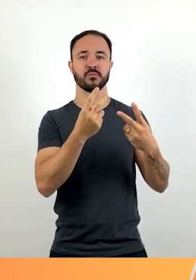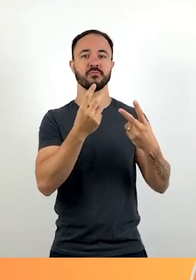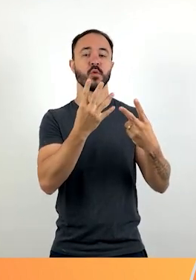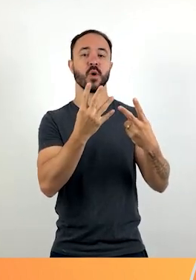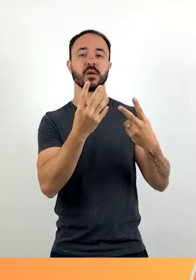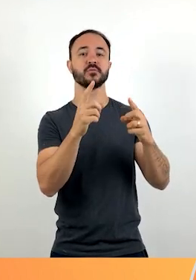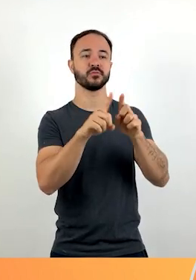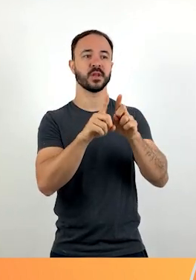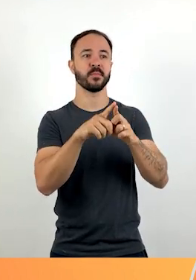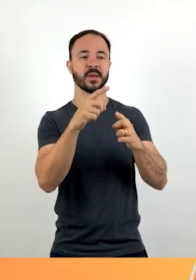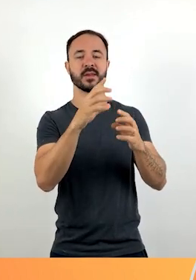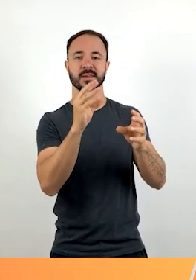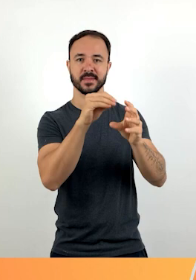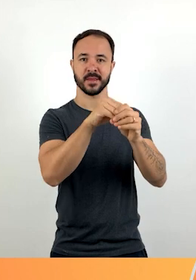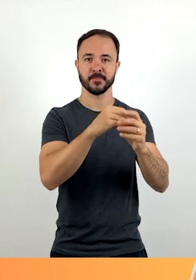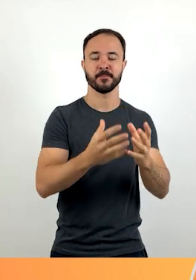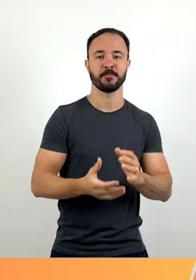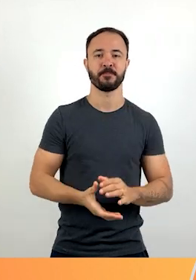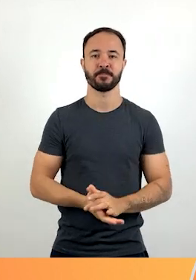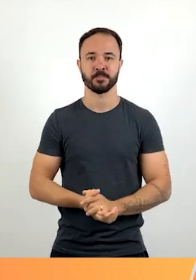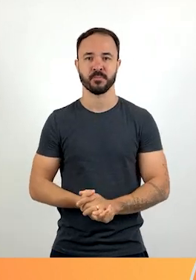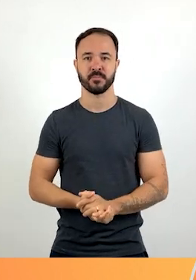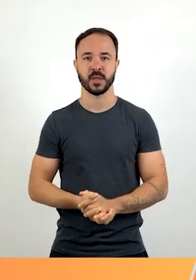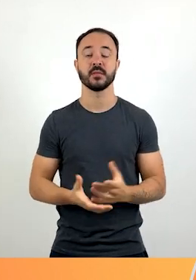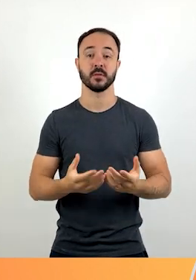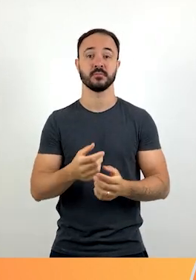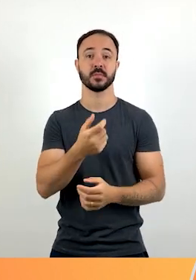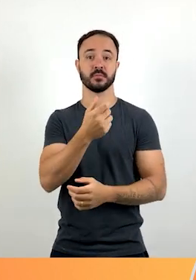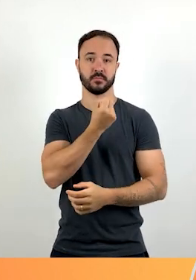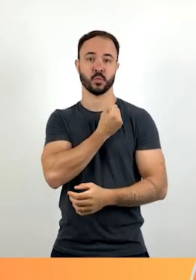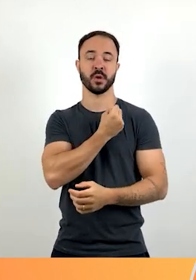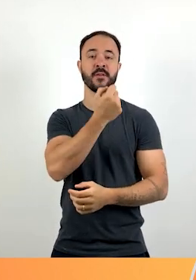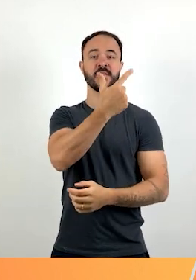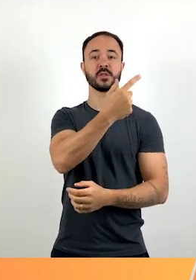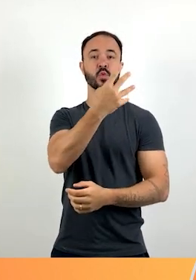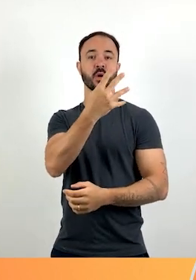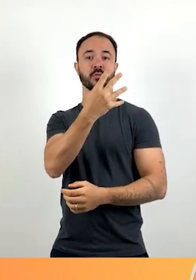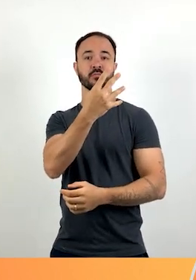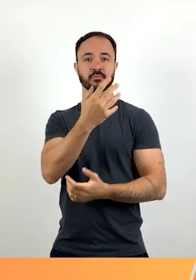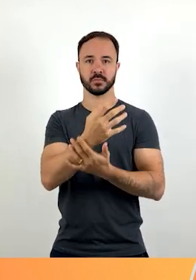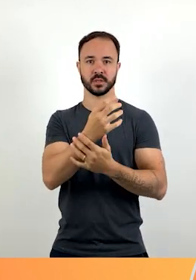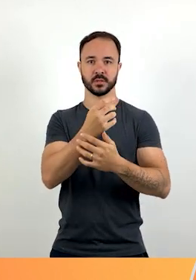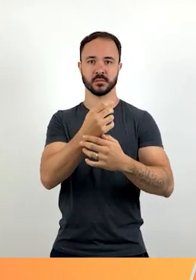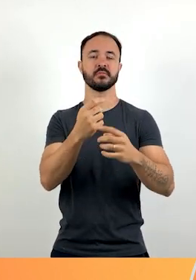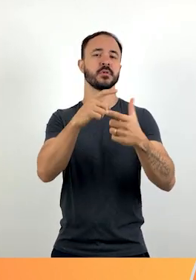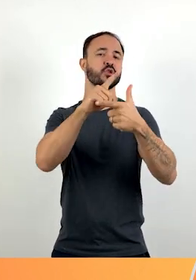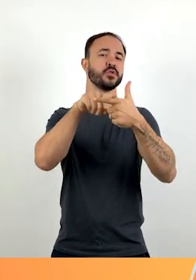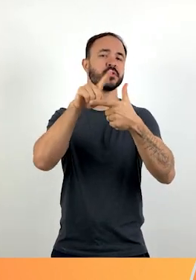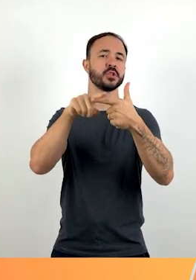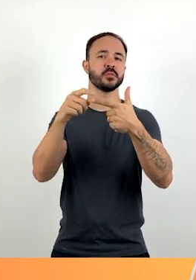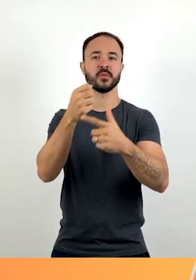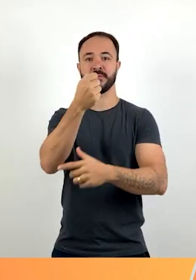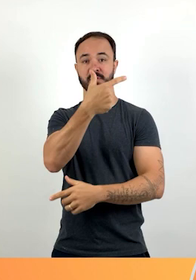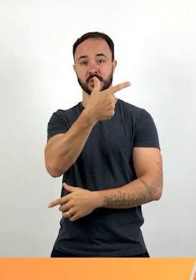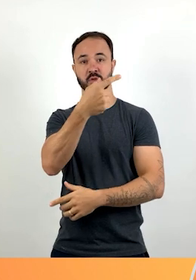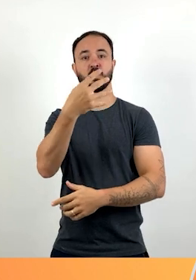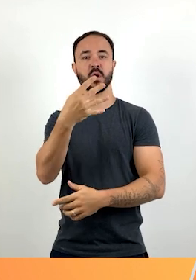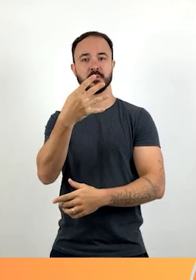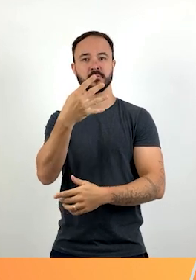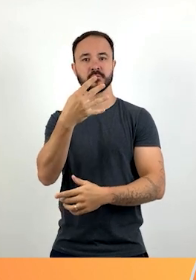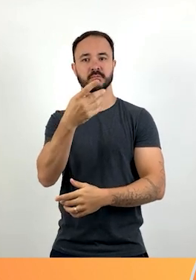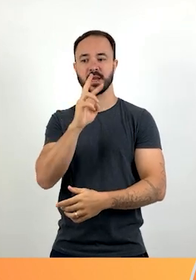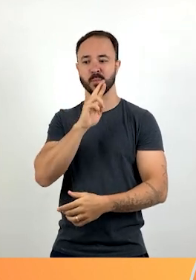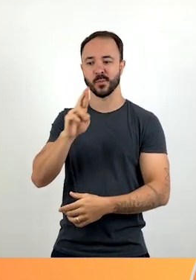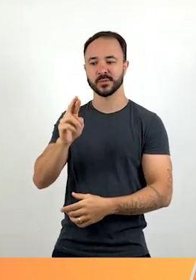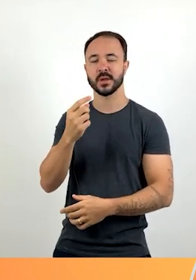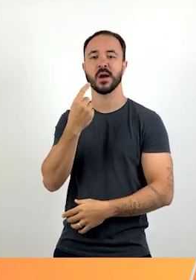o processo que a gente vai fazer. 24 dividido por 24. Dá o número 1. Então,